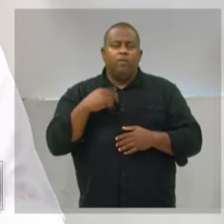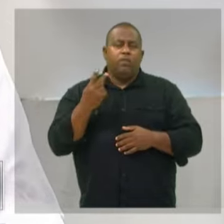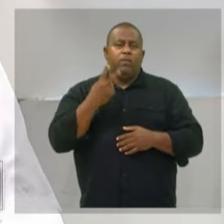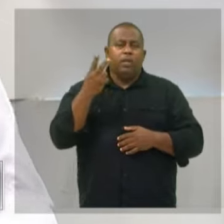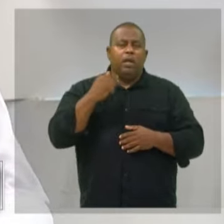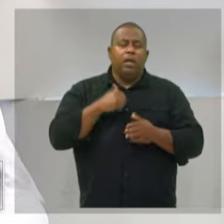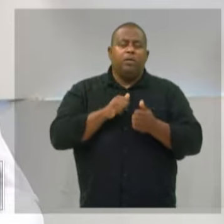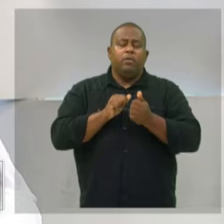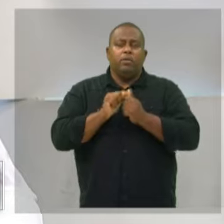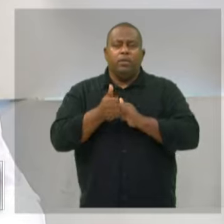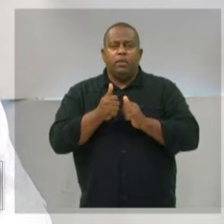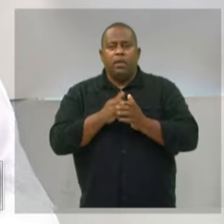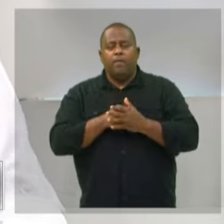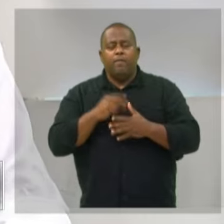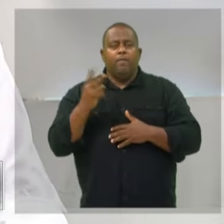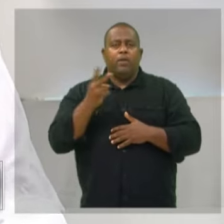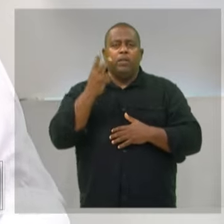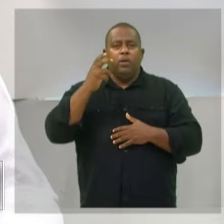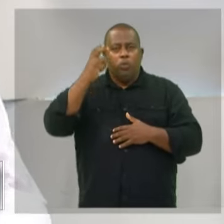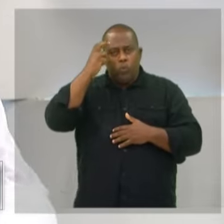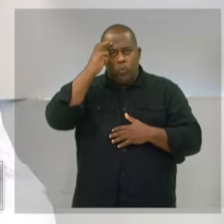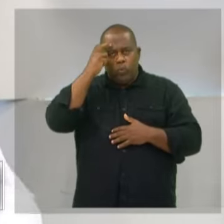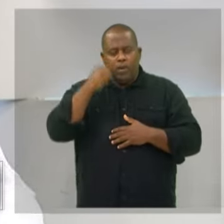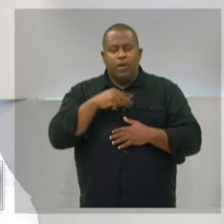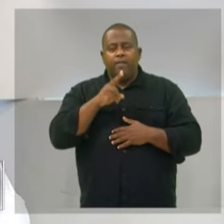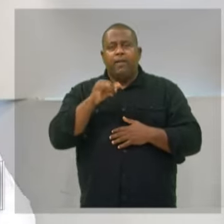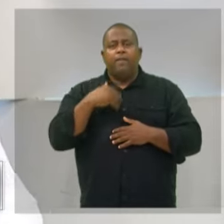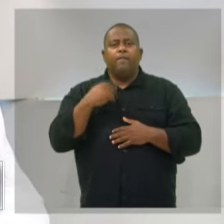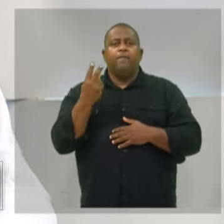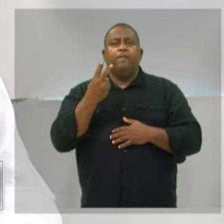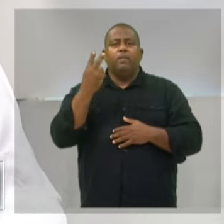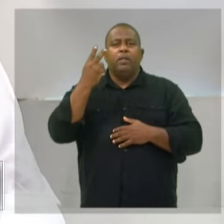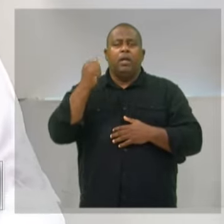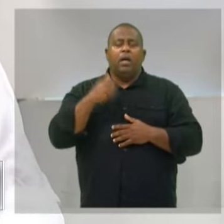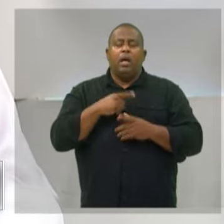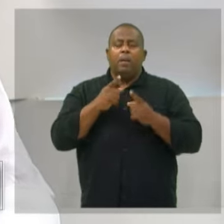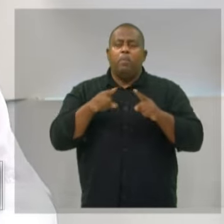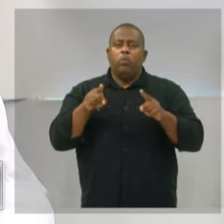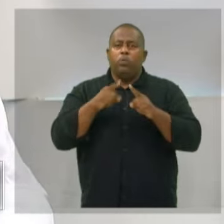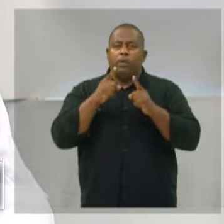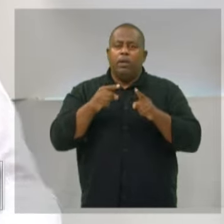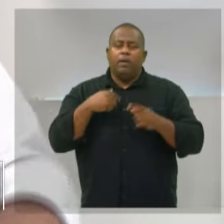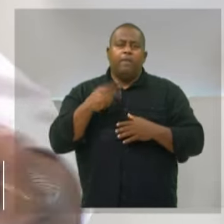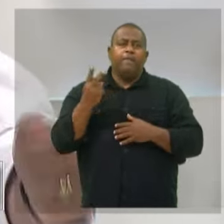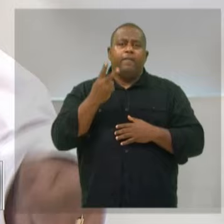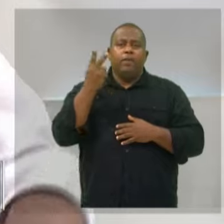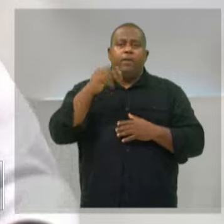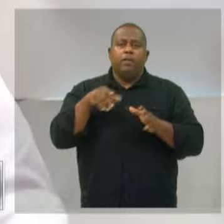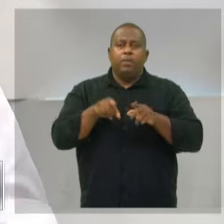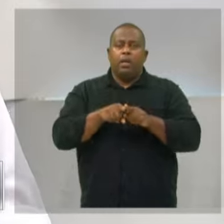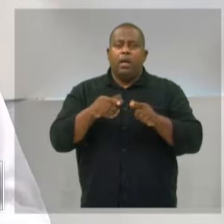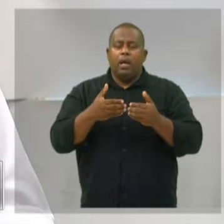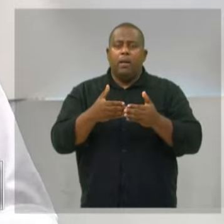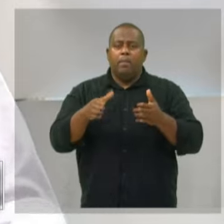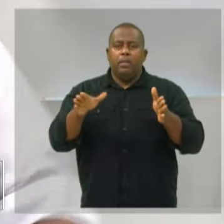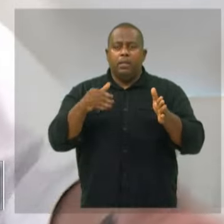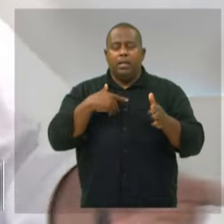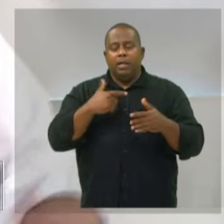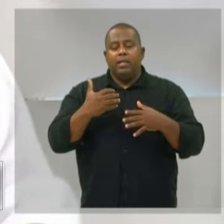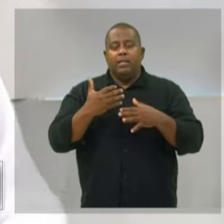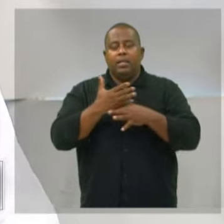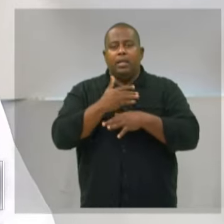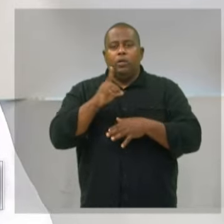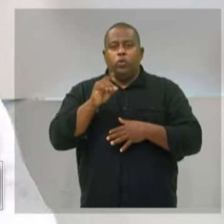esporte vamos valorizar a cultura vamos valorizar a música vamos valorizar e abrir a Cidade do Saber pra nossa